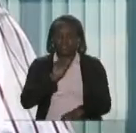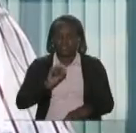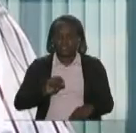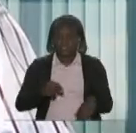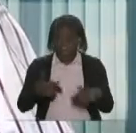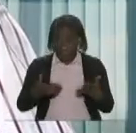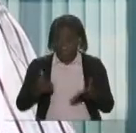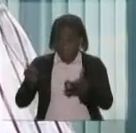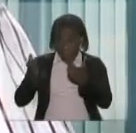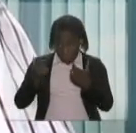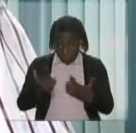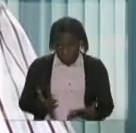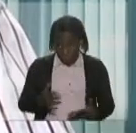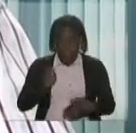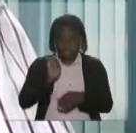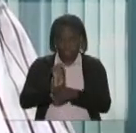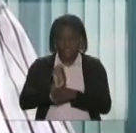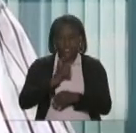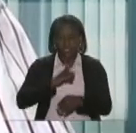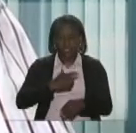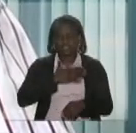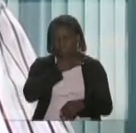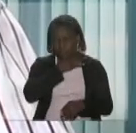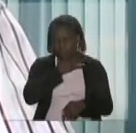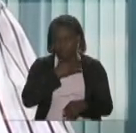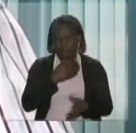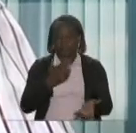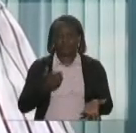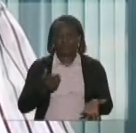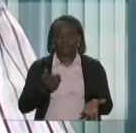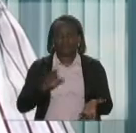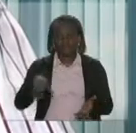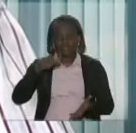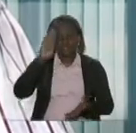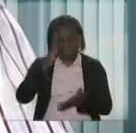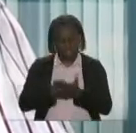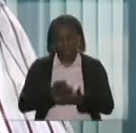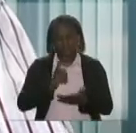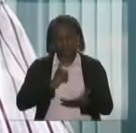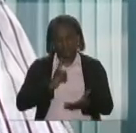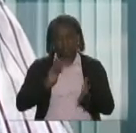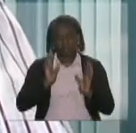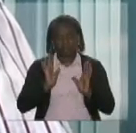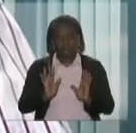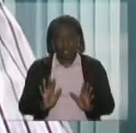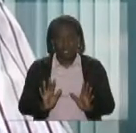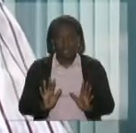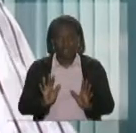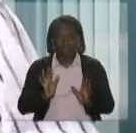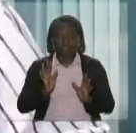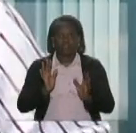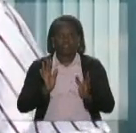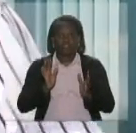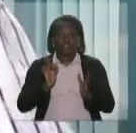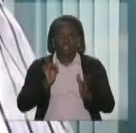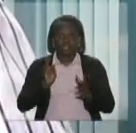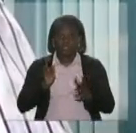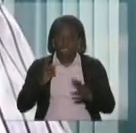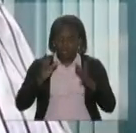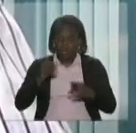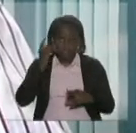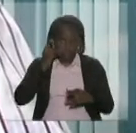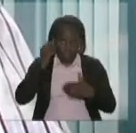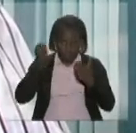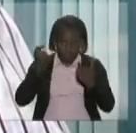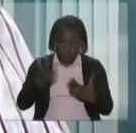disse que o estado realmente está em crise a gente até acredita que sim mas a forma como diz o deputado